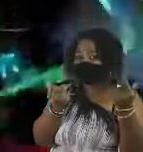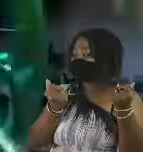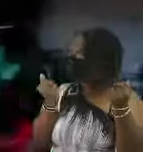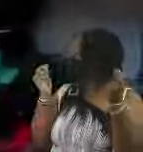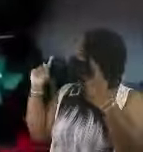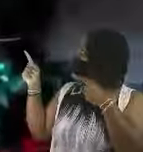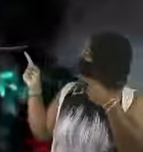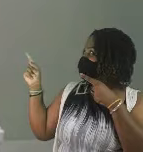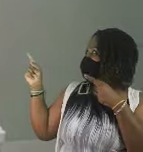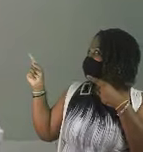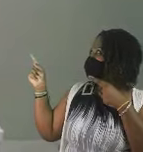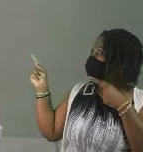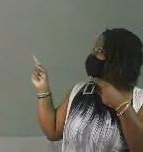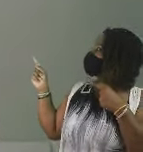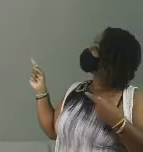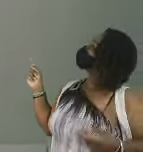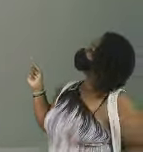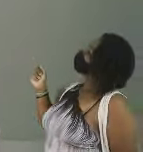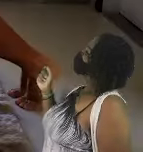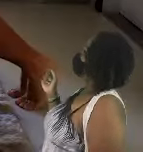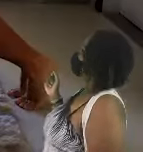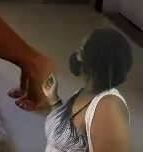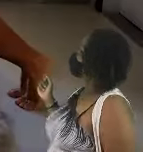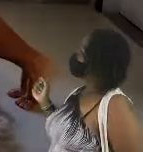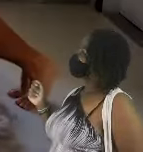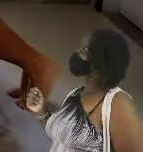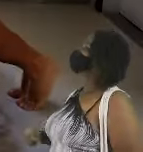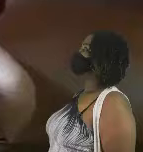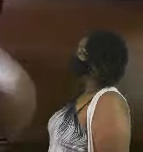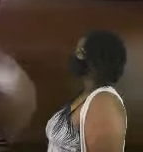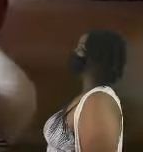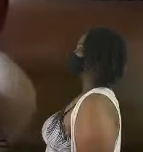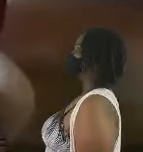Nesses 300 vídeos, quantas atividades aprendemos em casa?